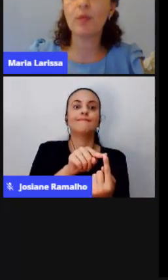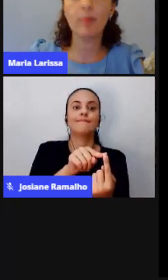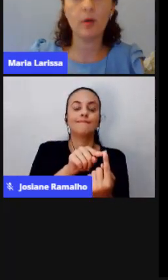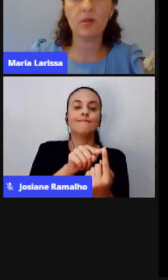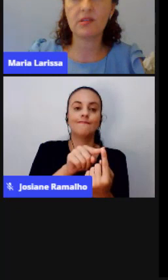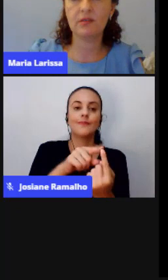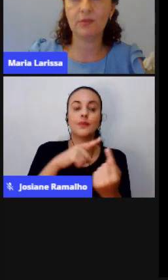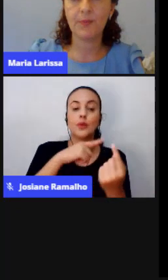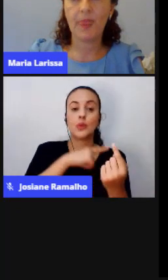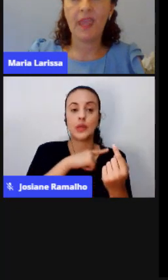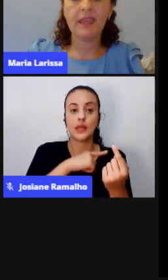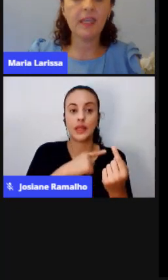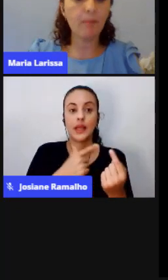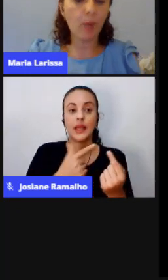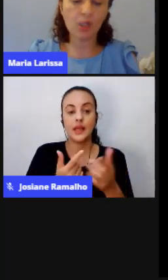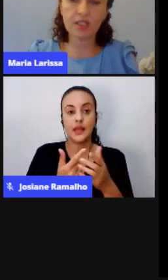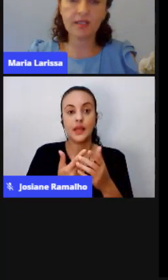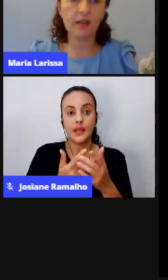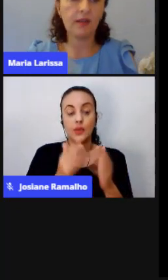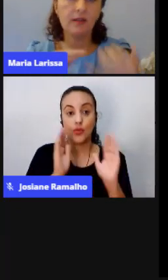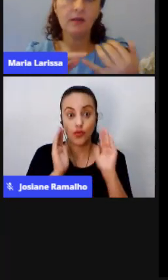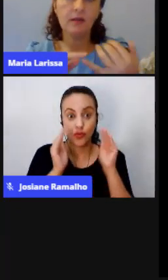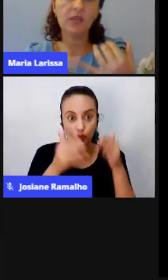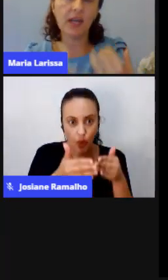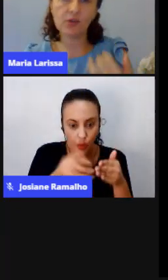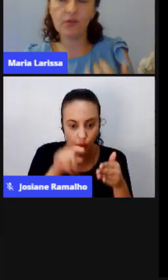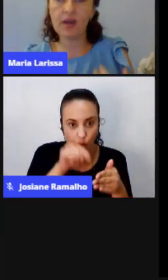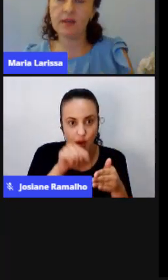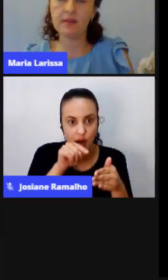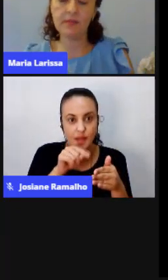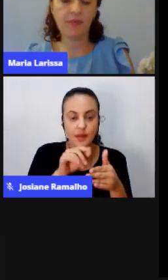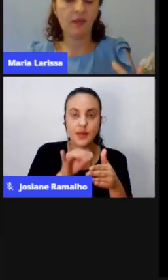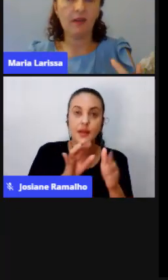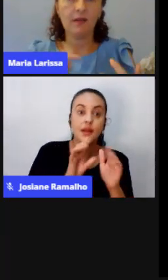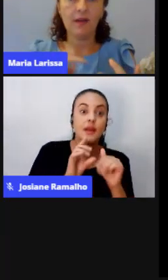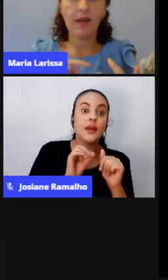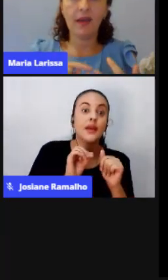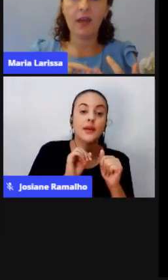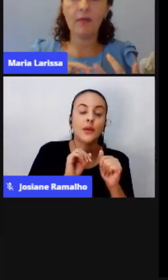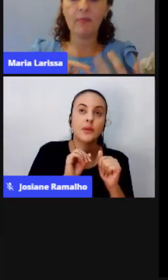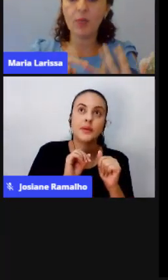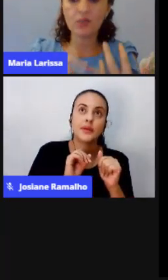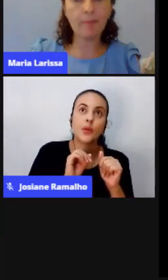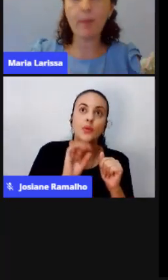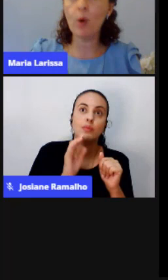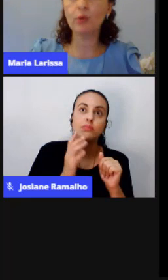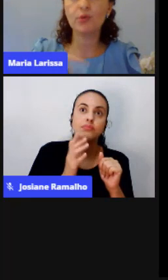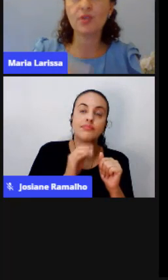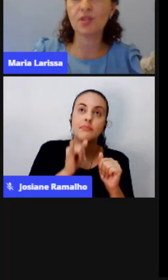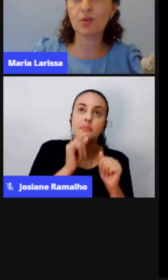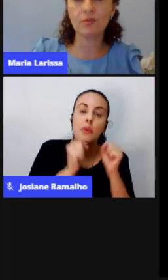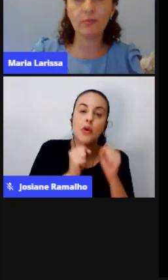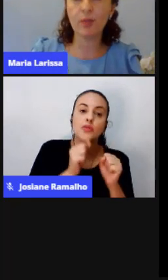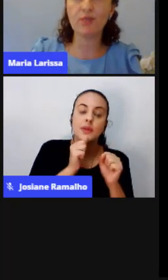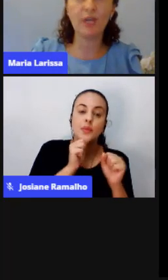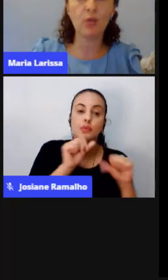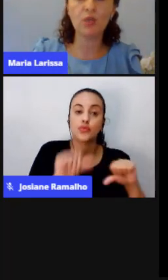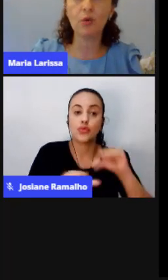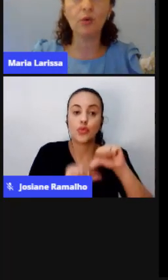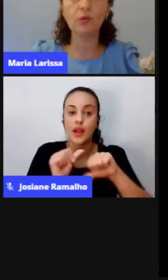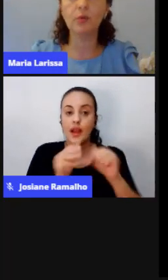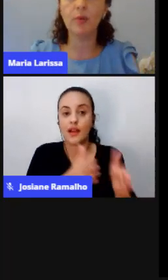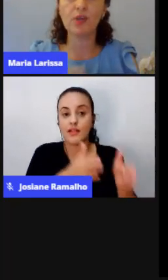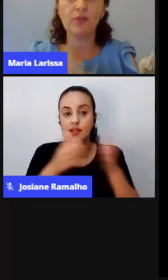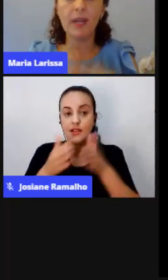ele tem um propósito, que pode ser mudar de fase, pode valer pontos, pode valer